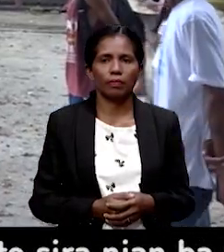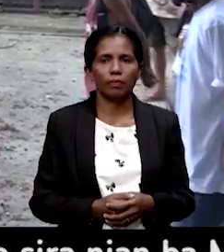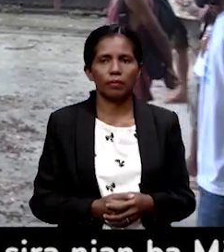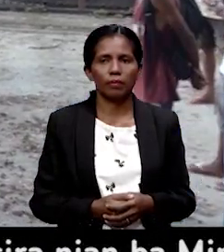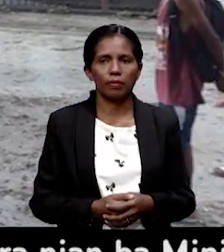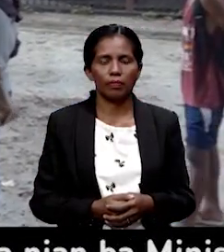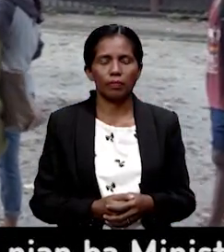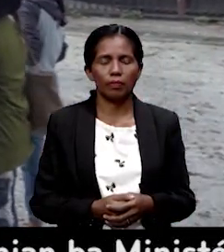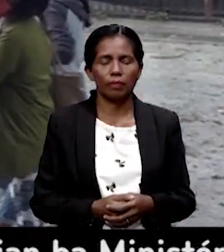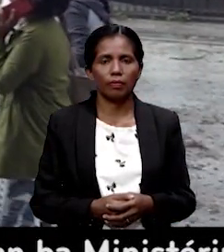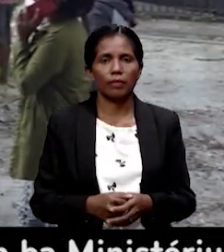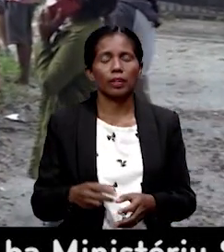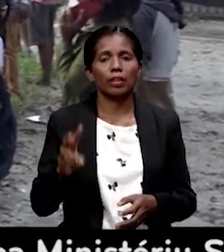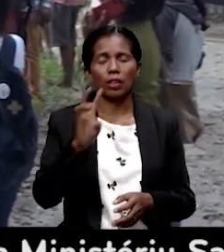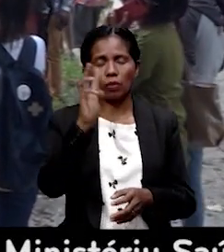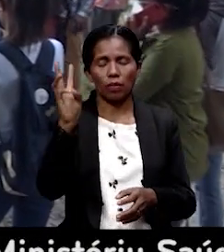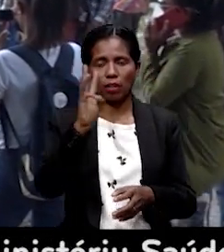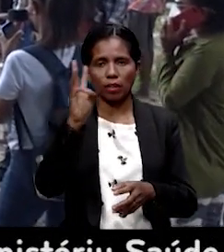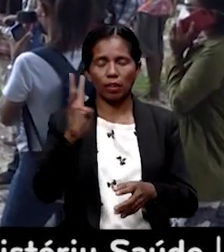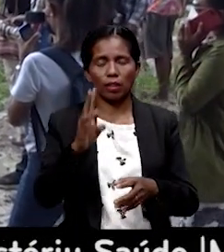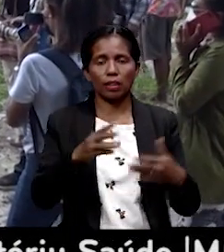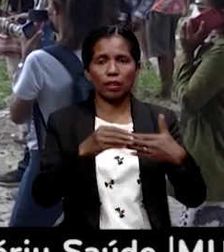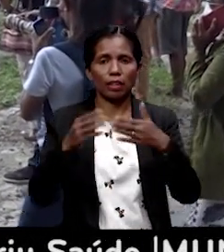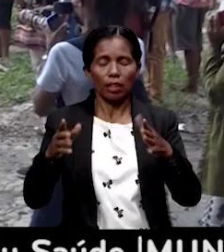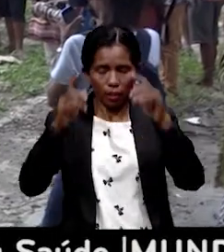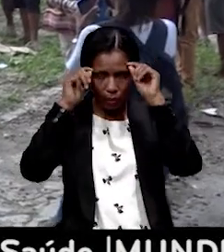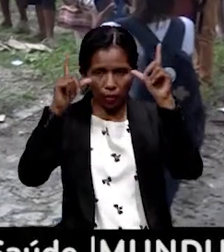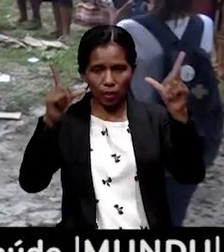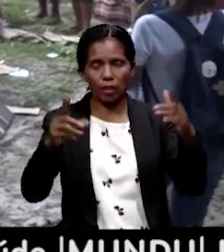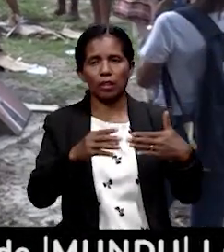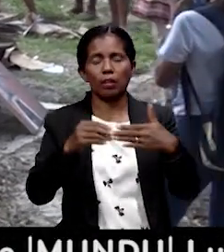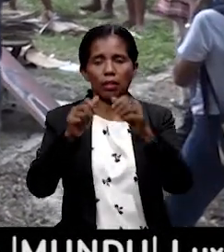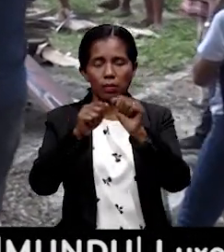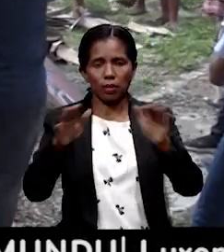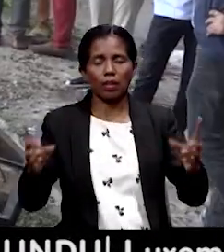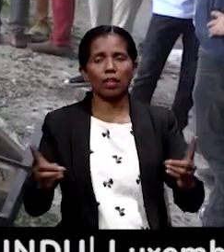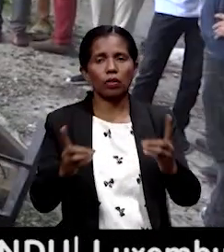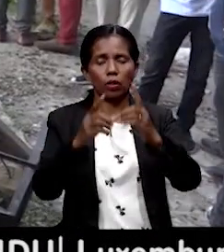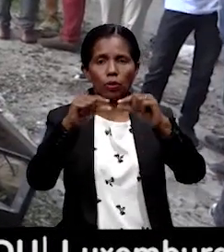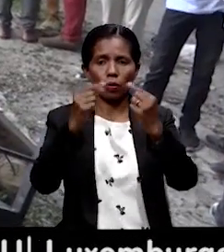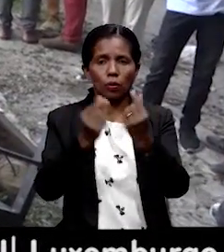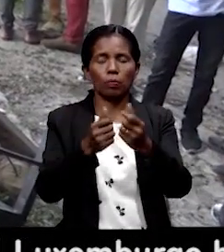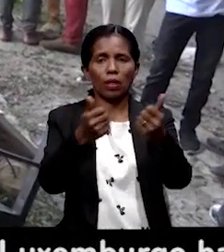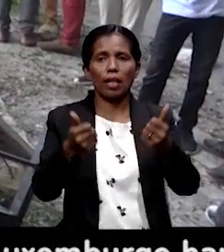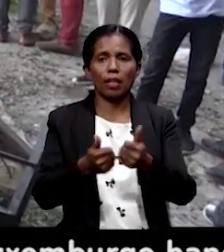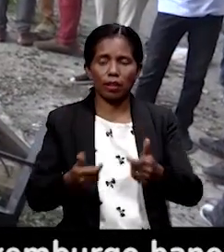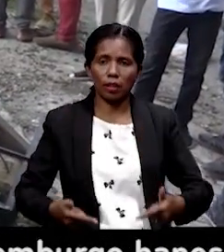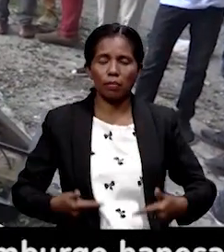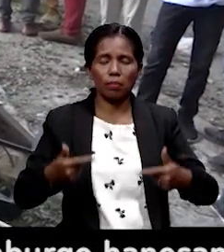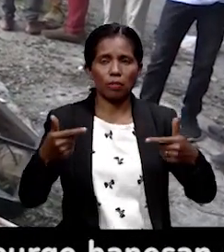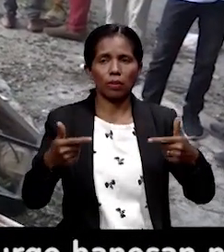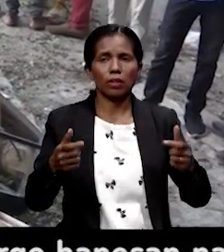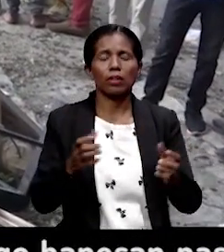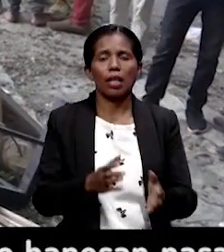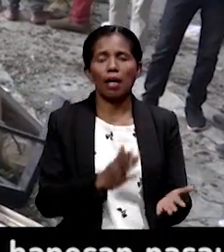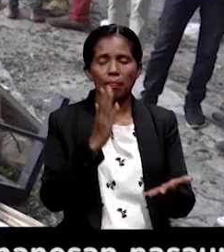E a quarta-feira, a autoridade de Timor-Leste ordena despeso administrativo a soro grupo Artemoris, onde sai